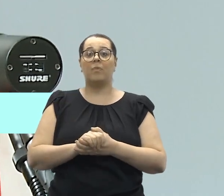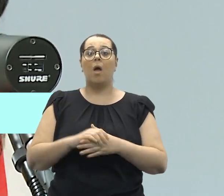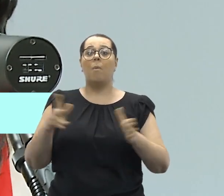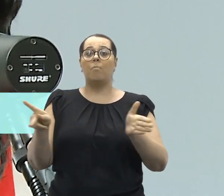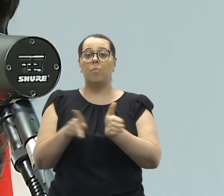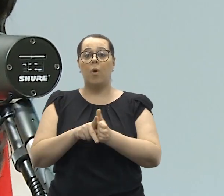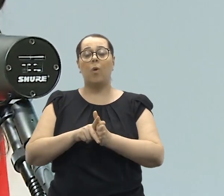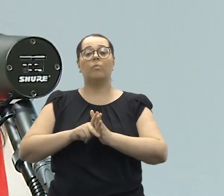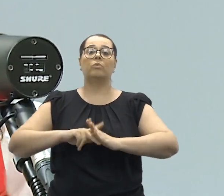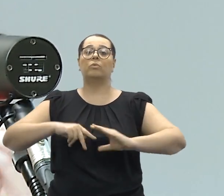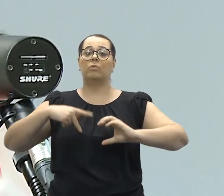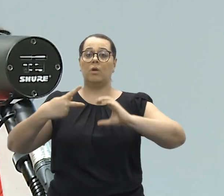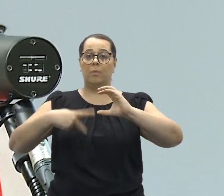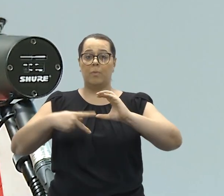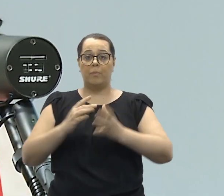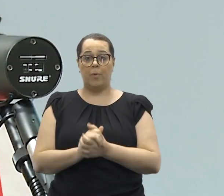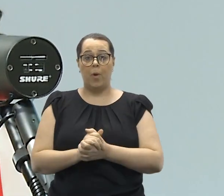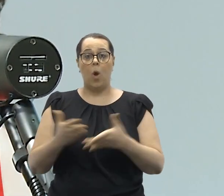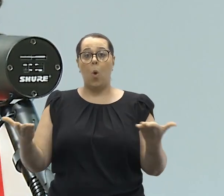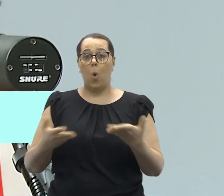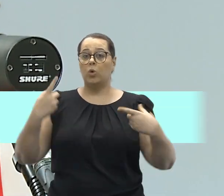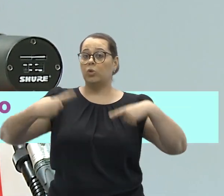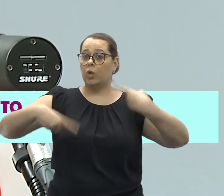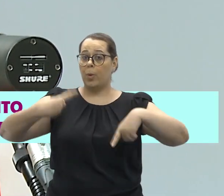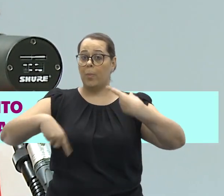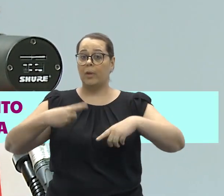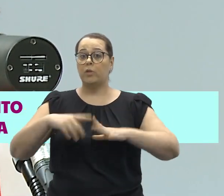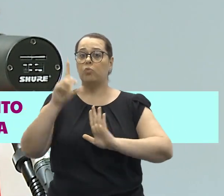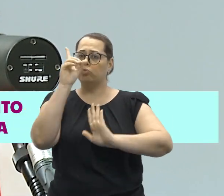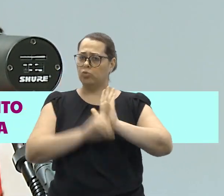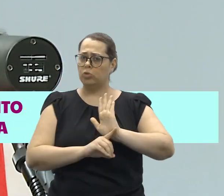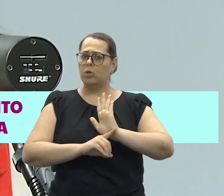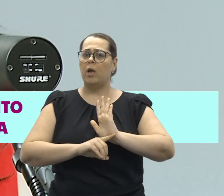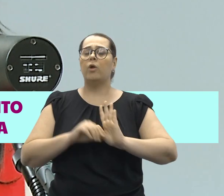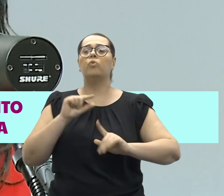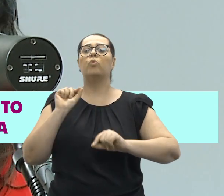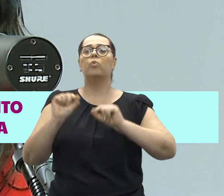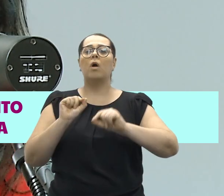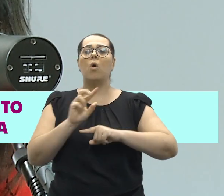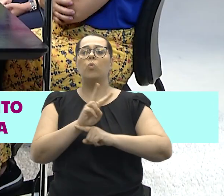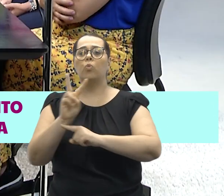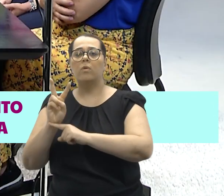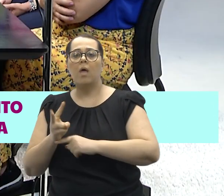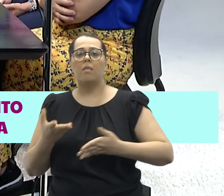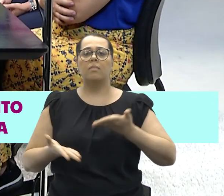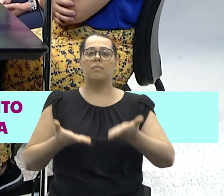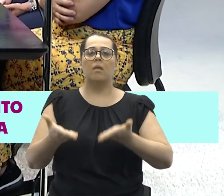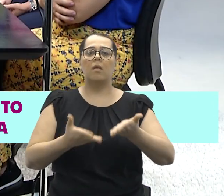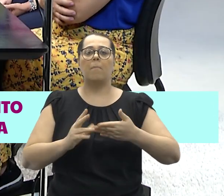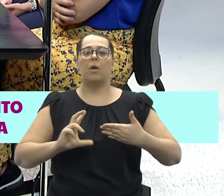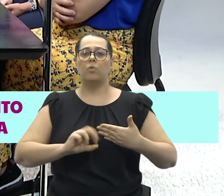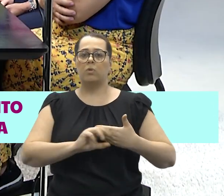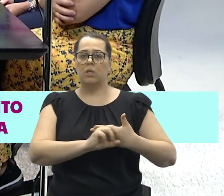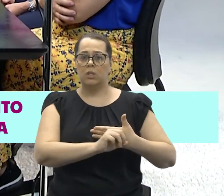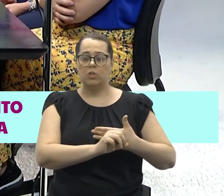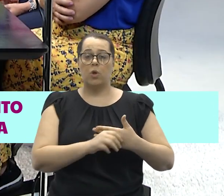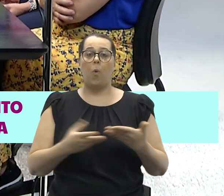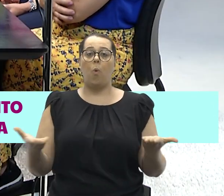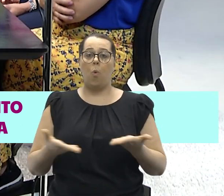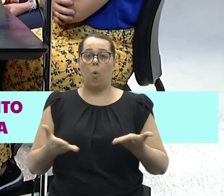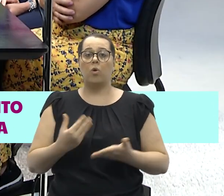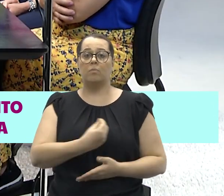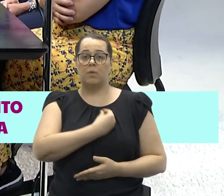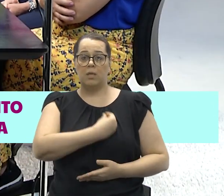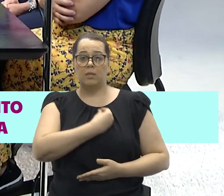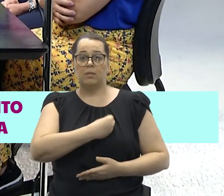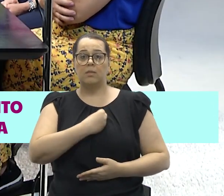com as nossas convidadas o direito ao tratamento do câncer de mama. E aqui comigo a nossa Procuradora da Mulher na Câmara Municipal, a